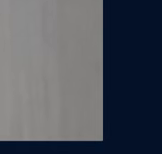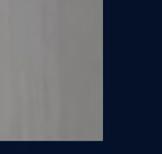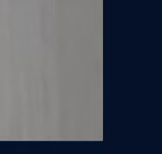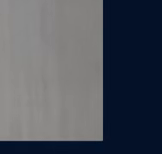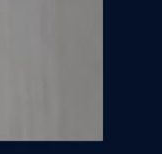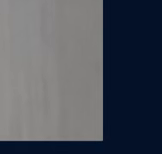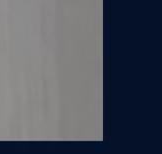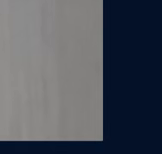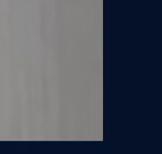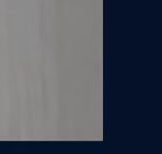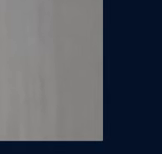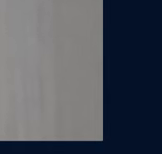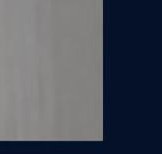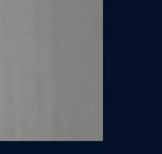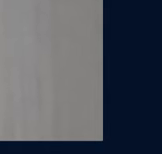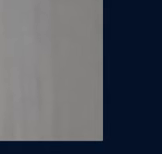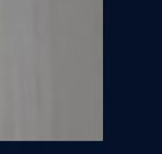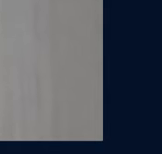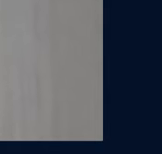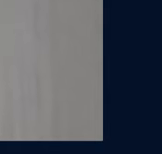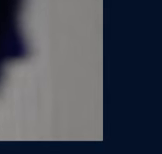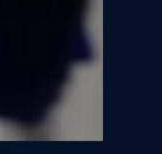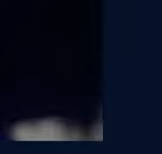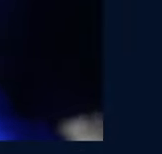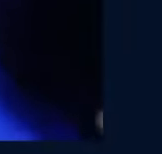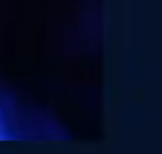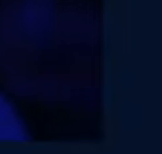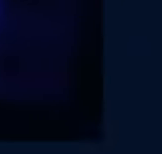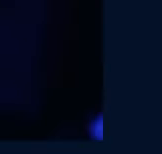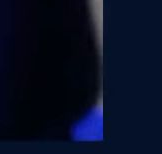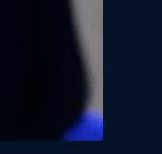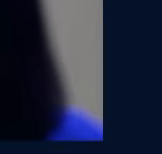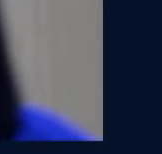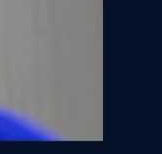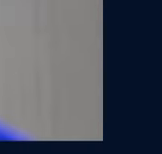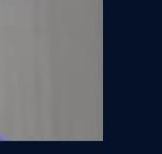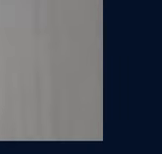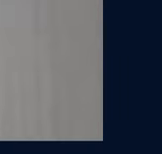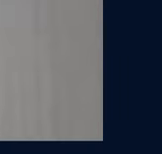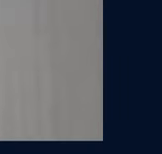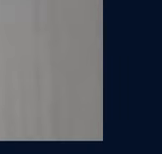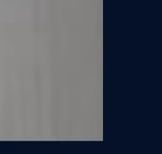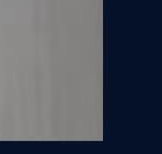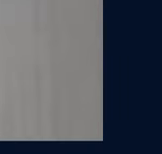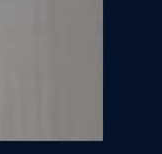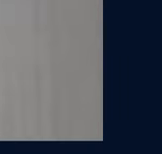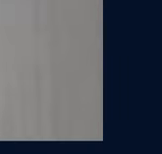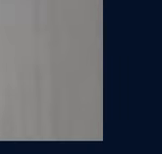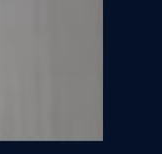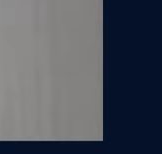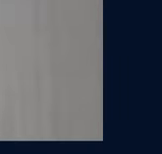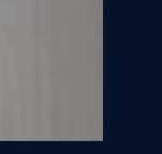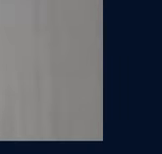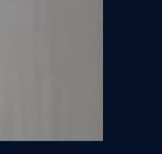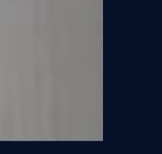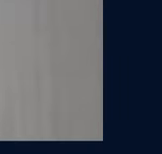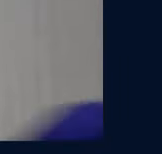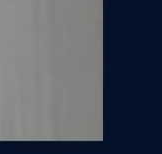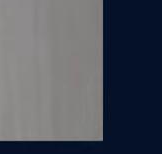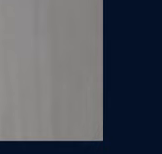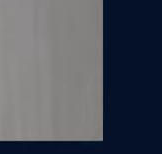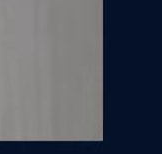todos exerçam aí o poder de concisão para que a gente possa aproveitar o máximo aqui esse tempo que que temos que vai ser